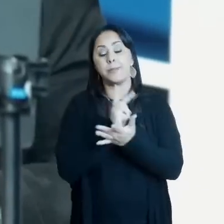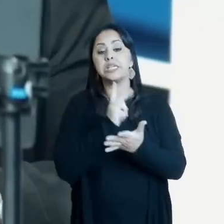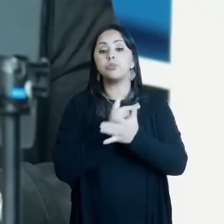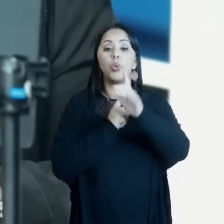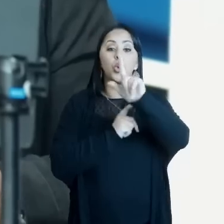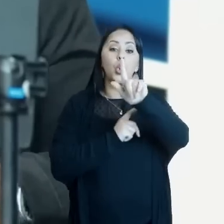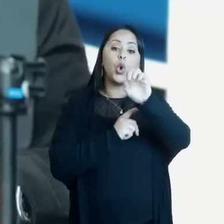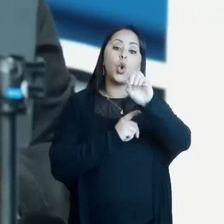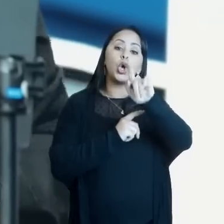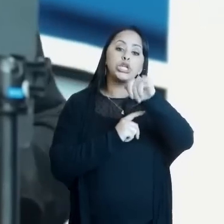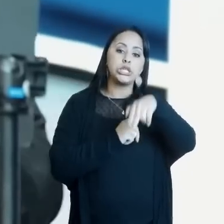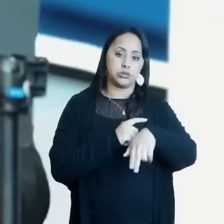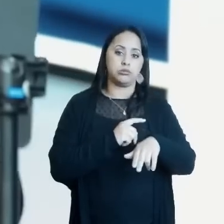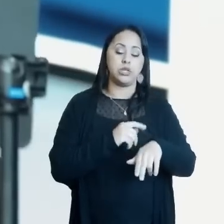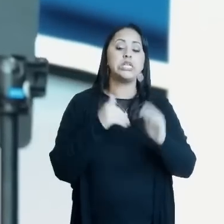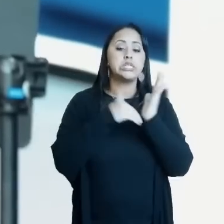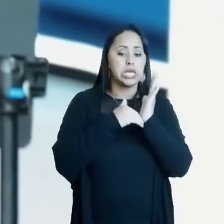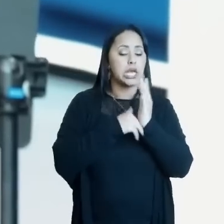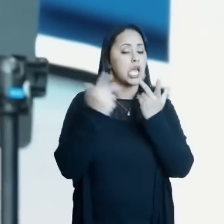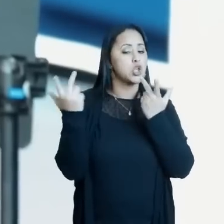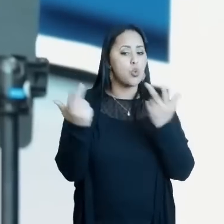você já tem, aí vai estar lá